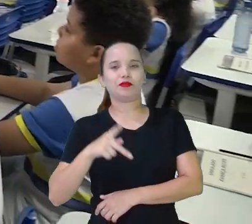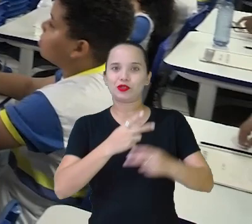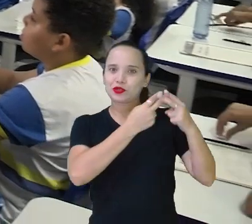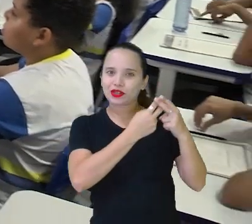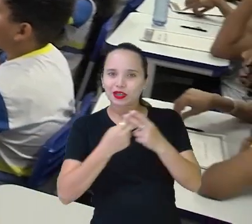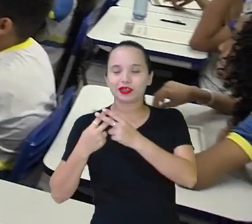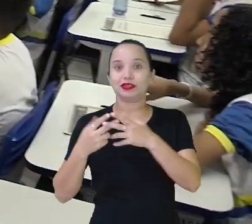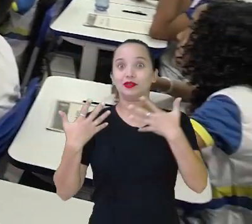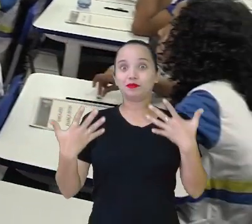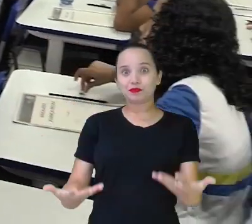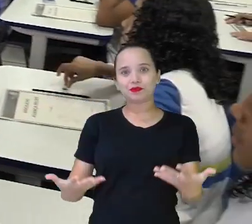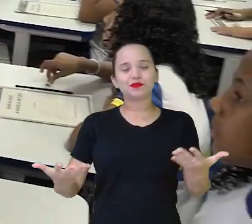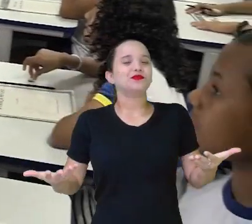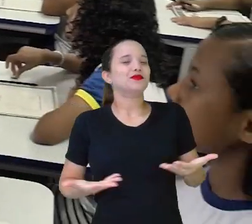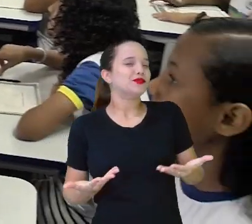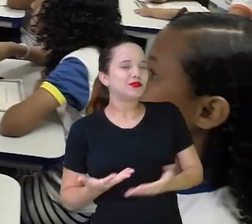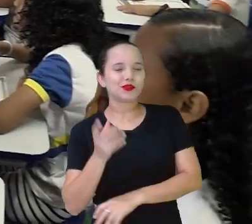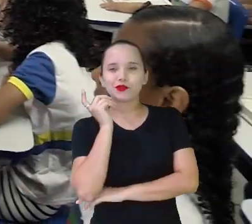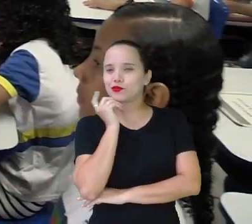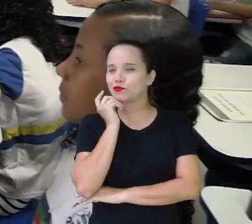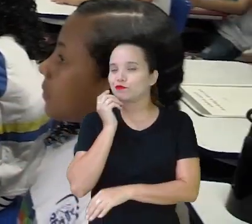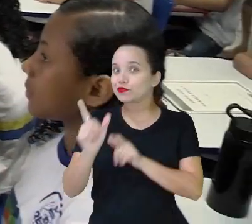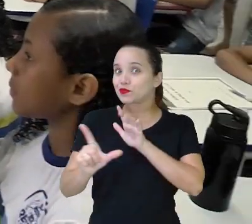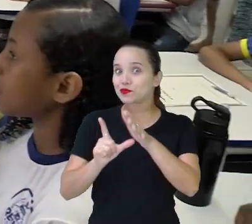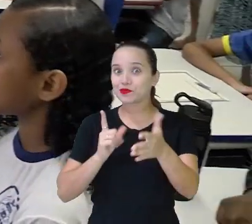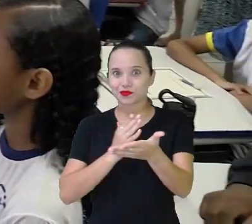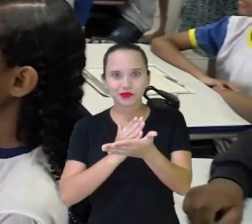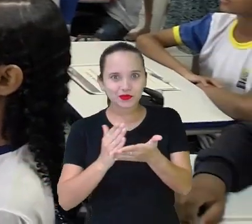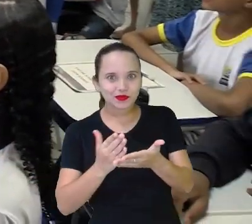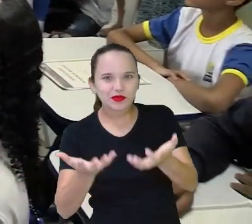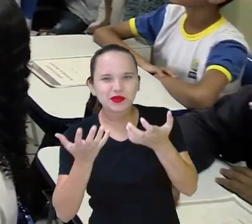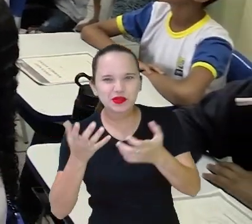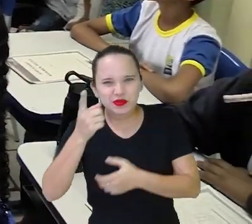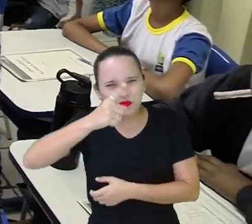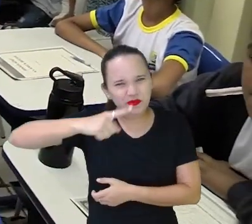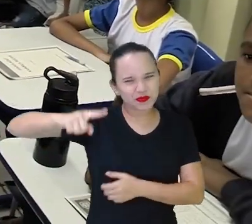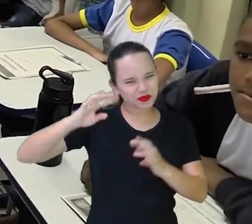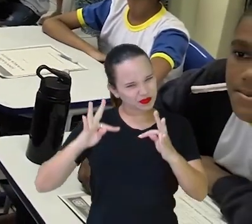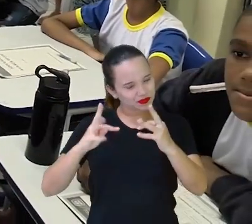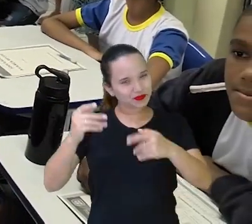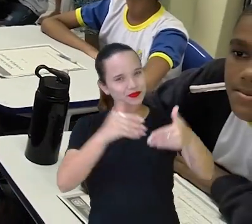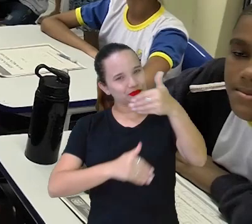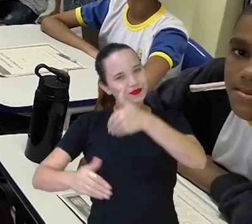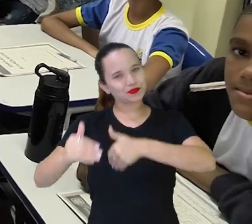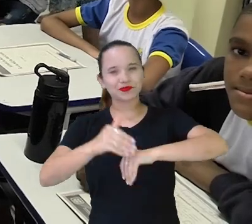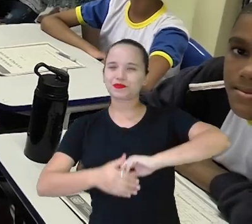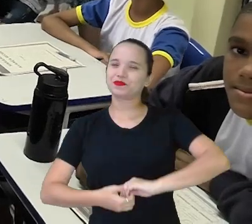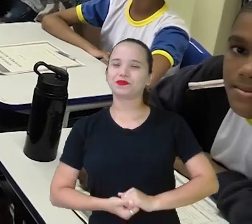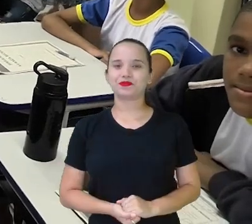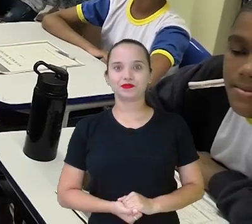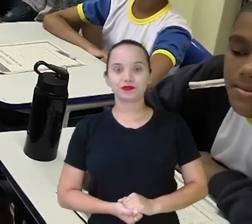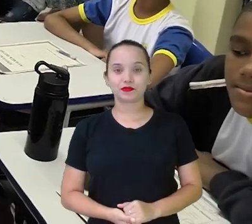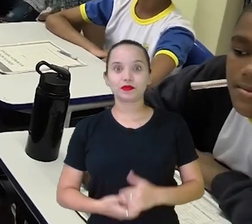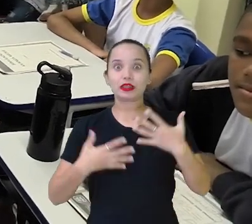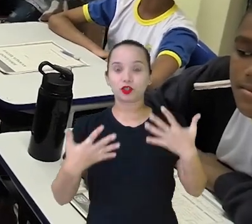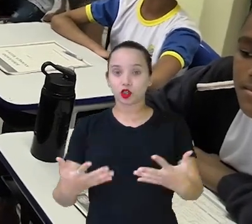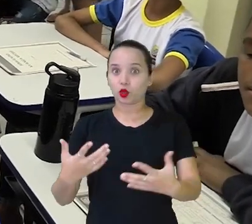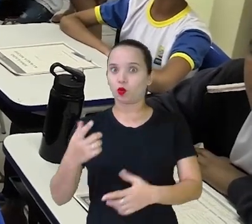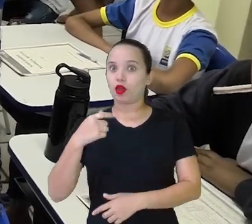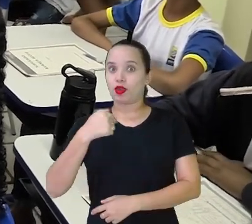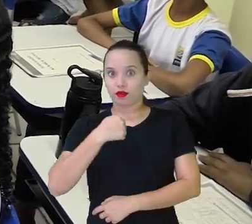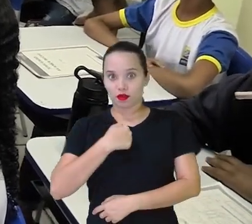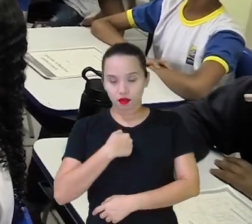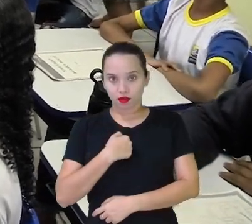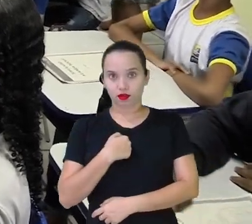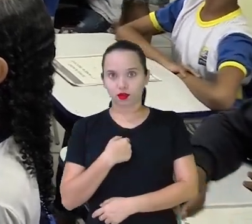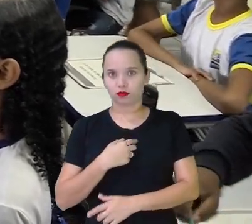E hoje, antes de começar a aula, eu quero uma participação de todos vocês, tá certo? Tudo que eu fizer, eu vou